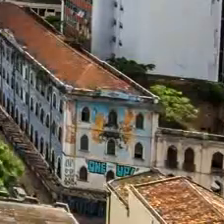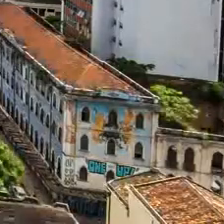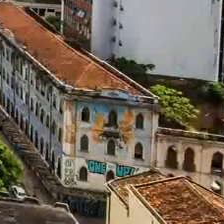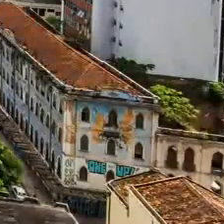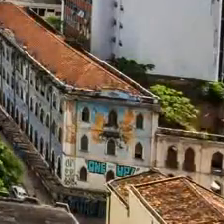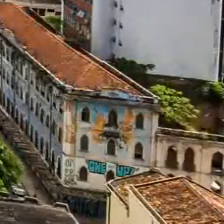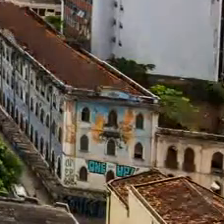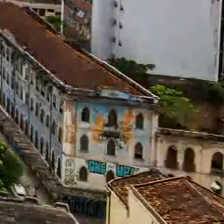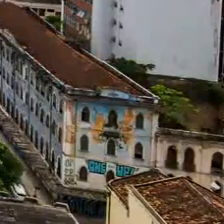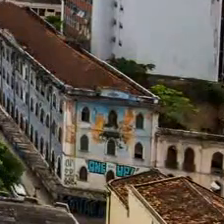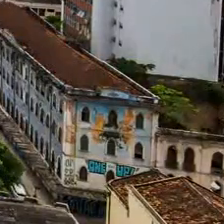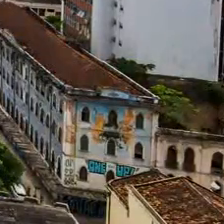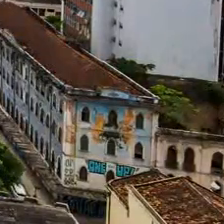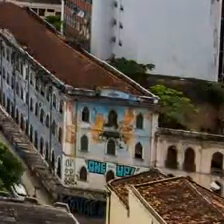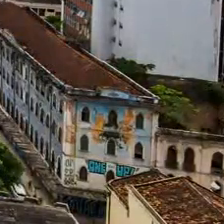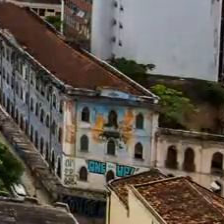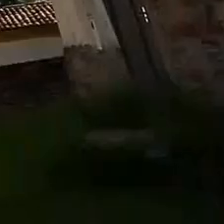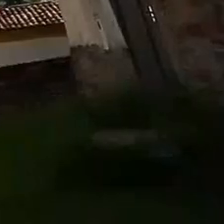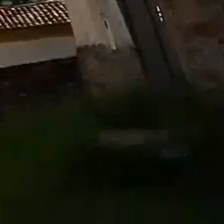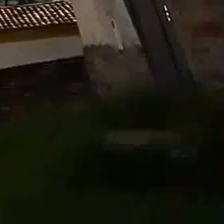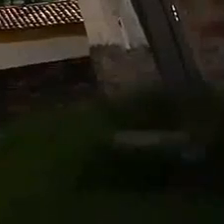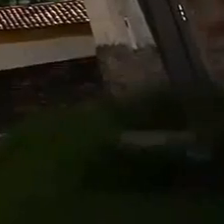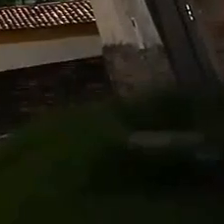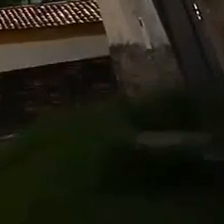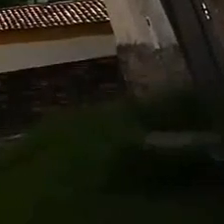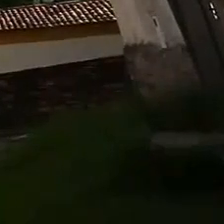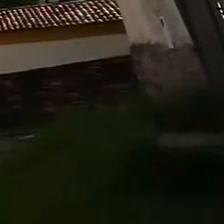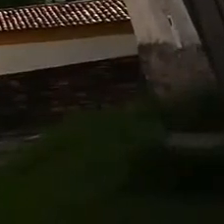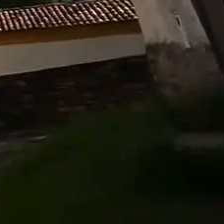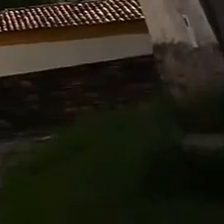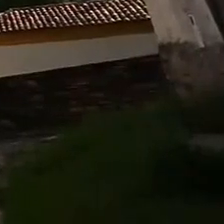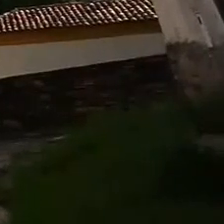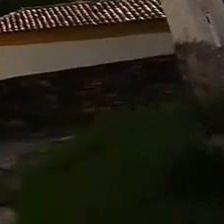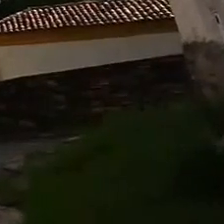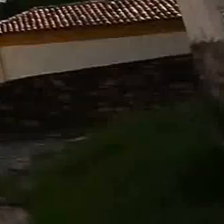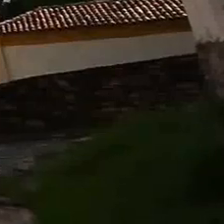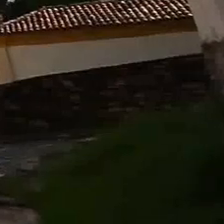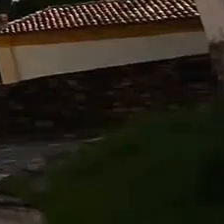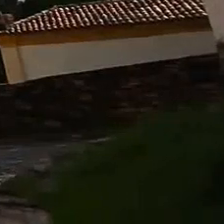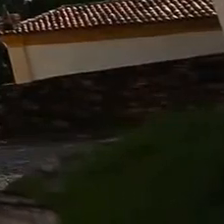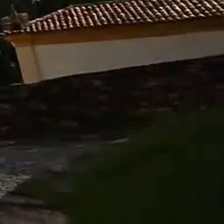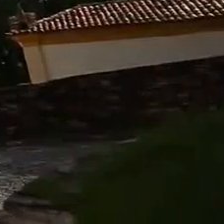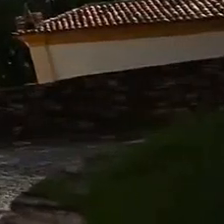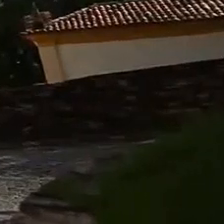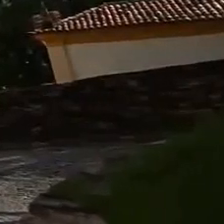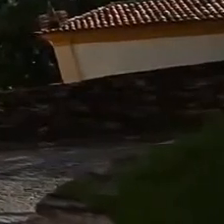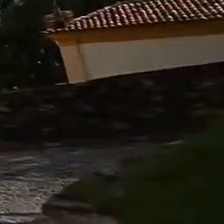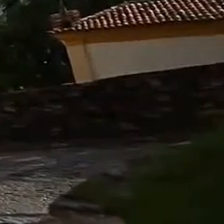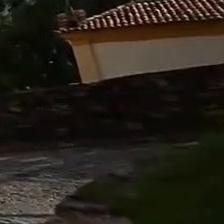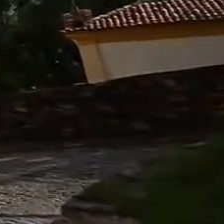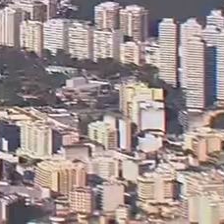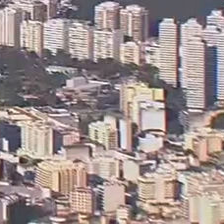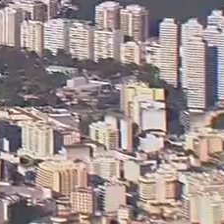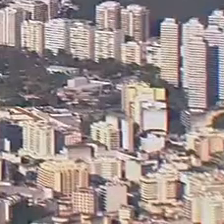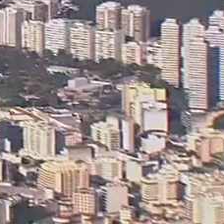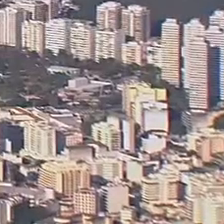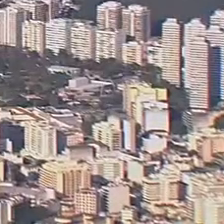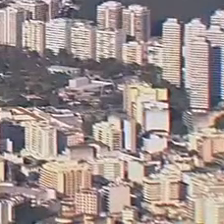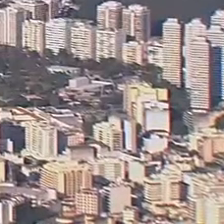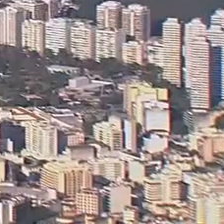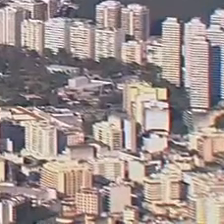e de esperança, te agradeço. Sim, teu formoso céu, risonho e límpido,